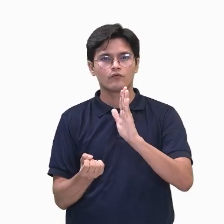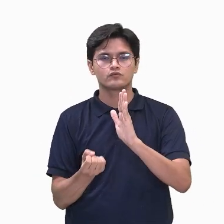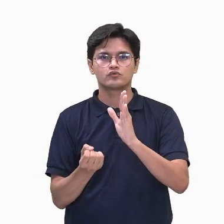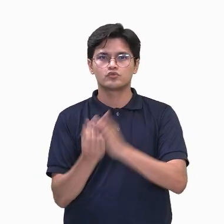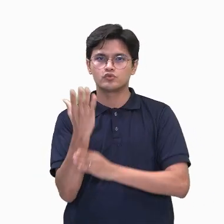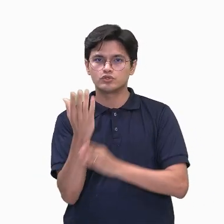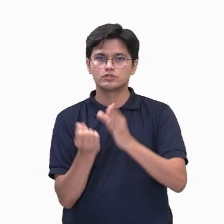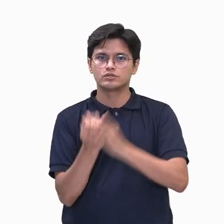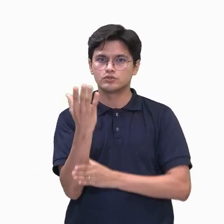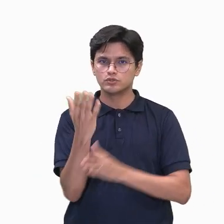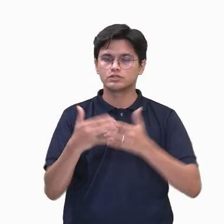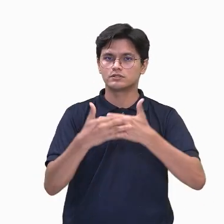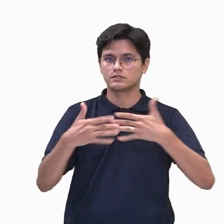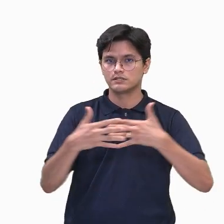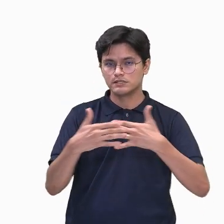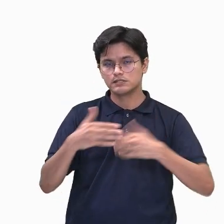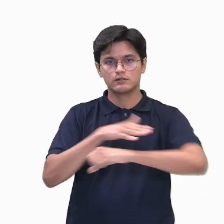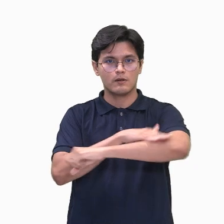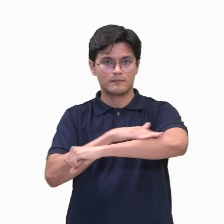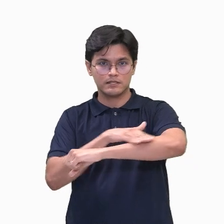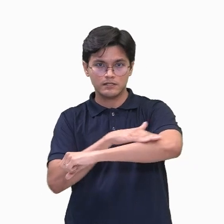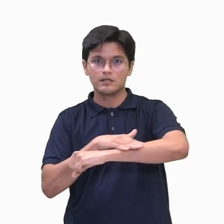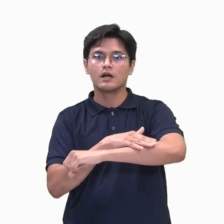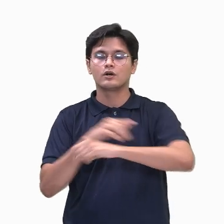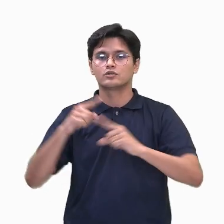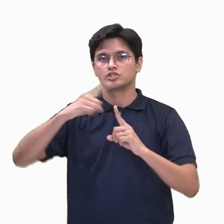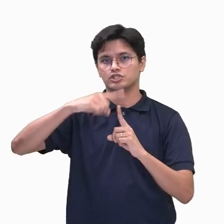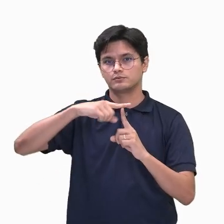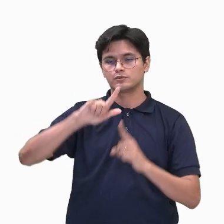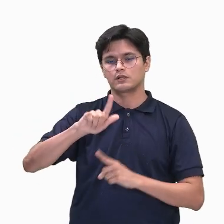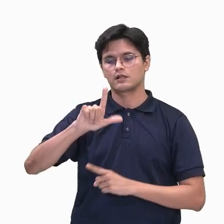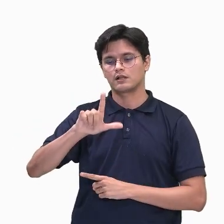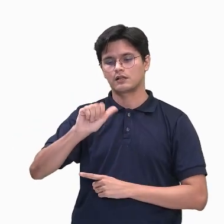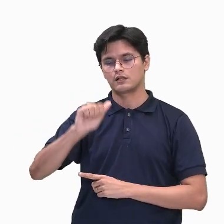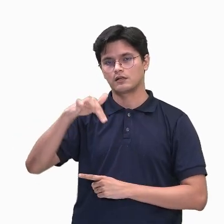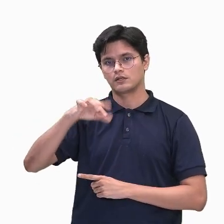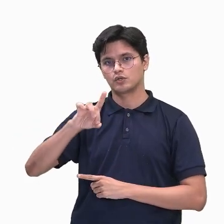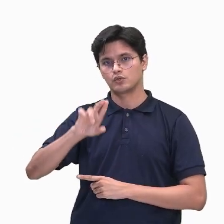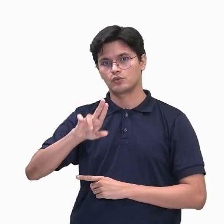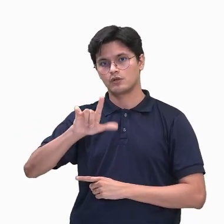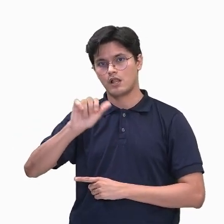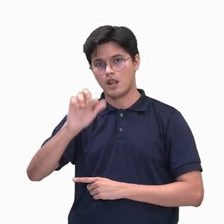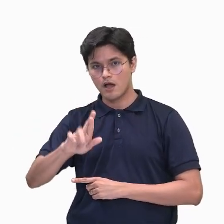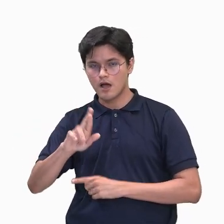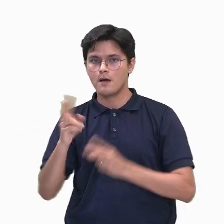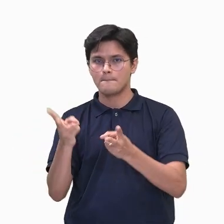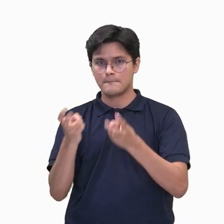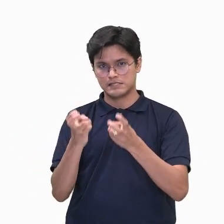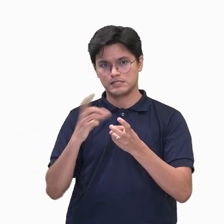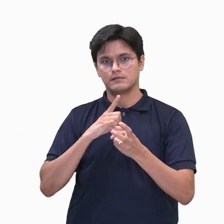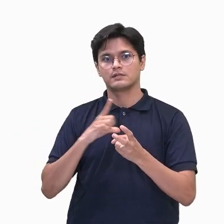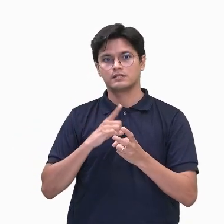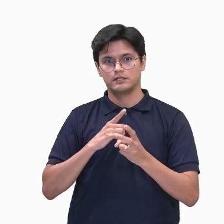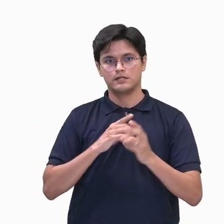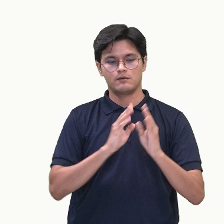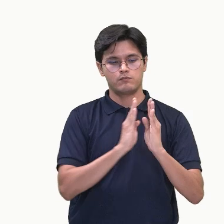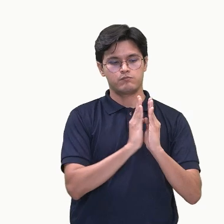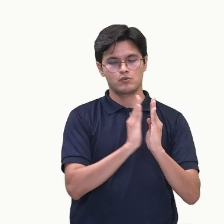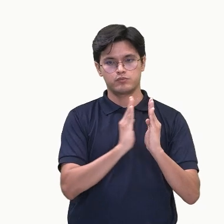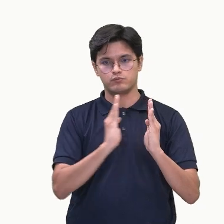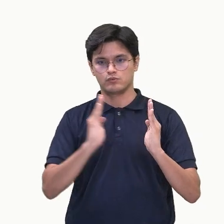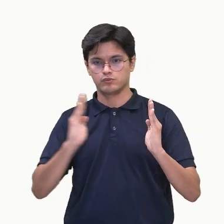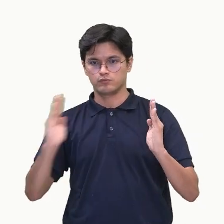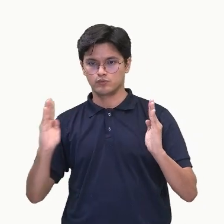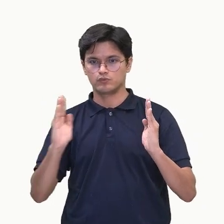glandular. Então, você observa aí com a gente as glândulas, né? Você pode observar nessa sequência ali dessa formação do